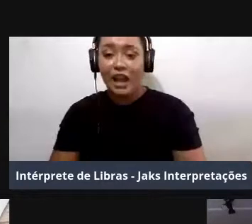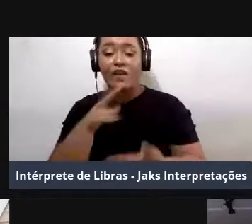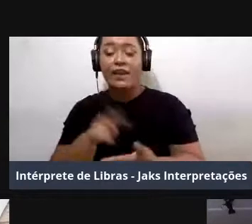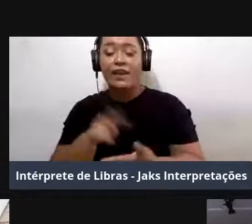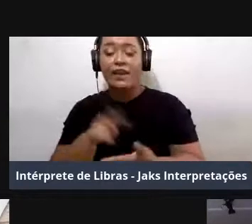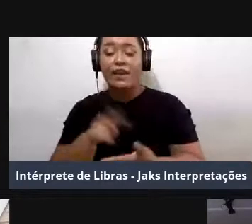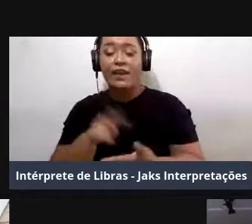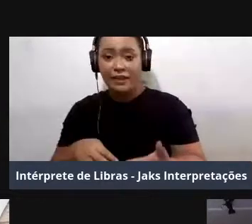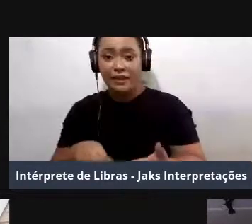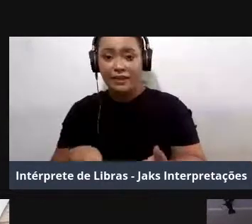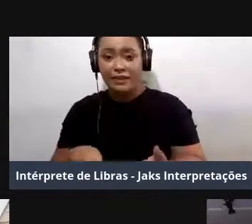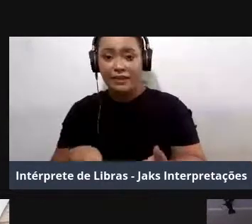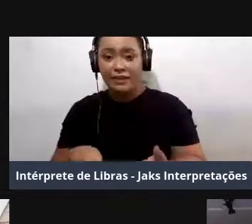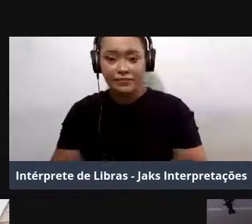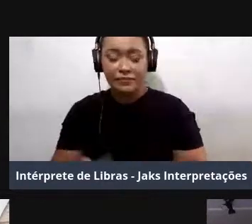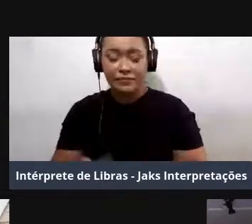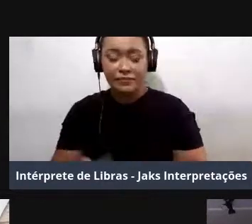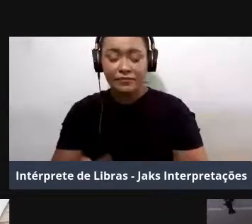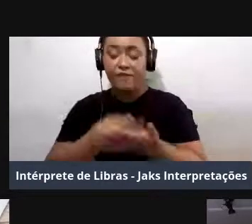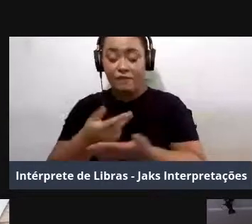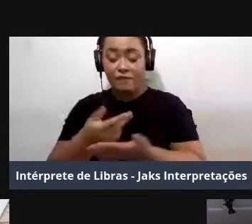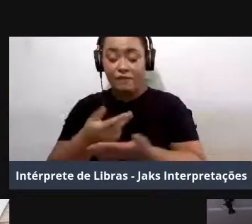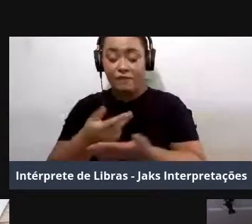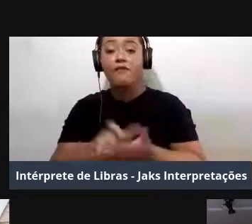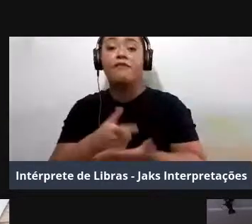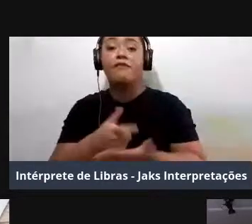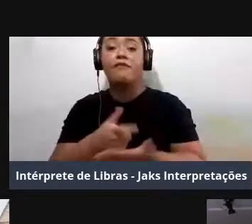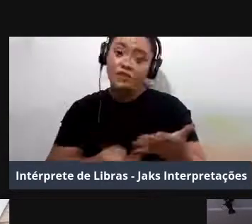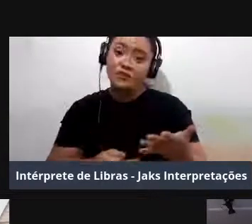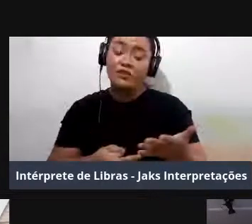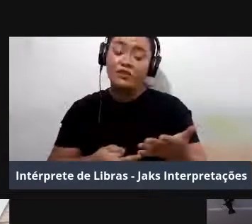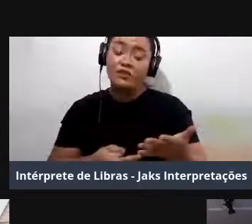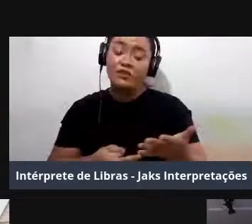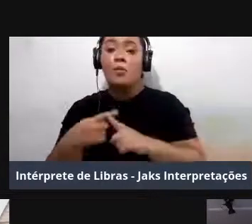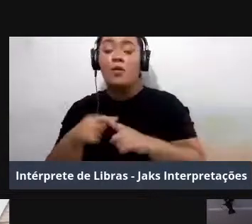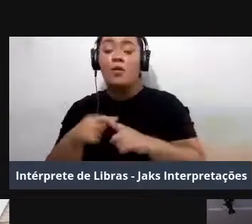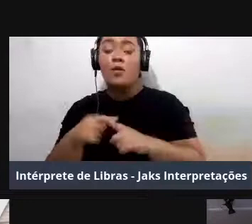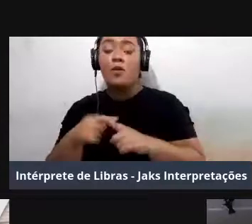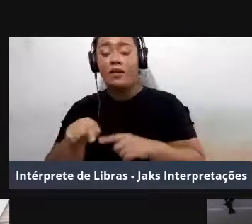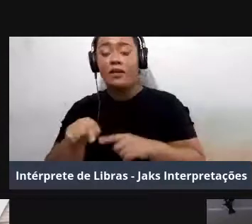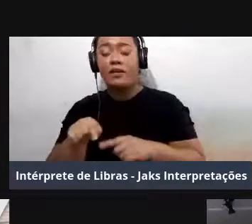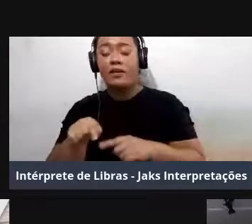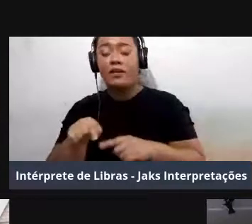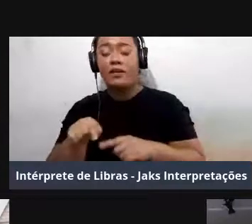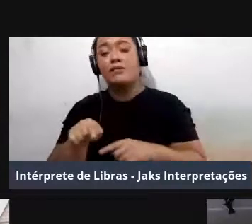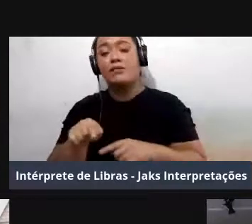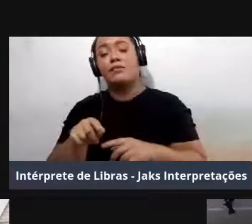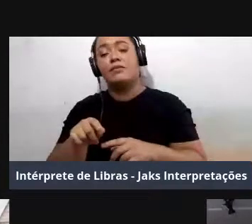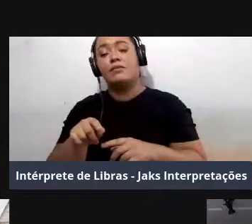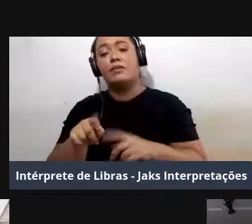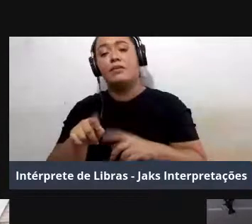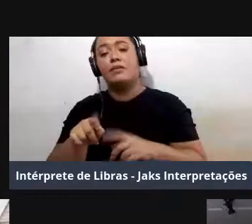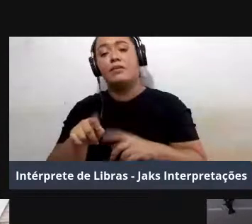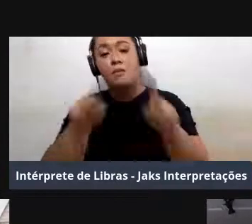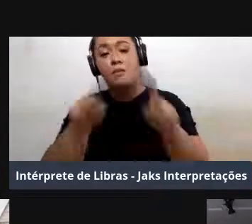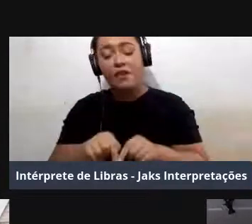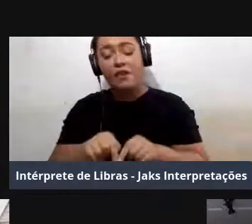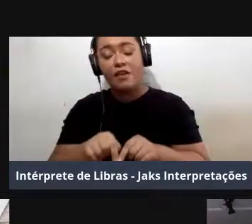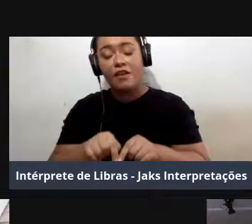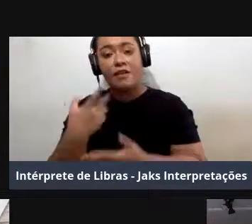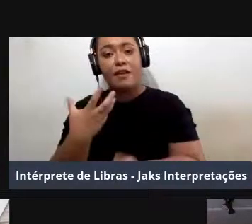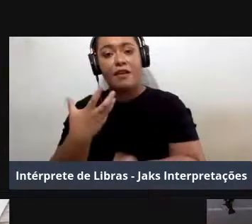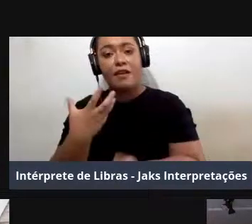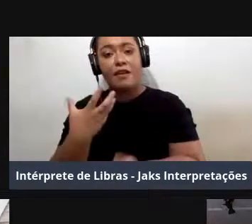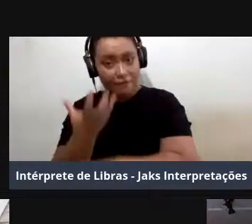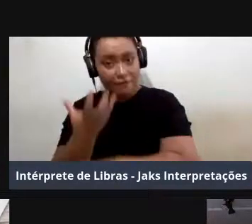gravado, esses créditos vão aparecer no programa que se ouve no podcast do